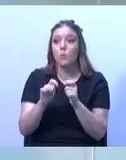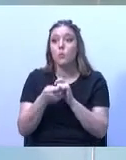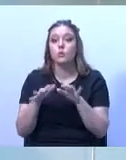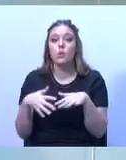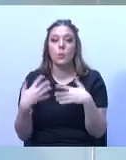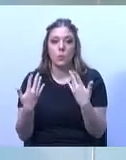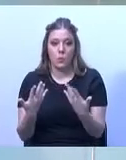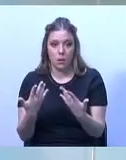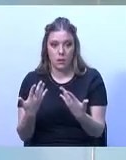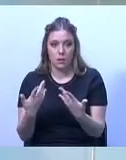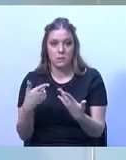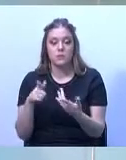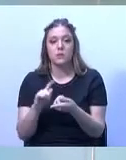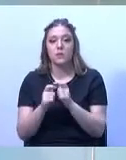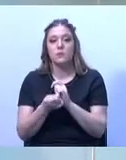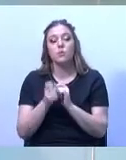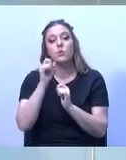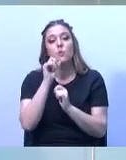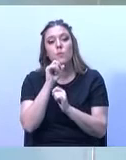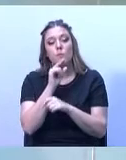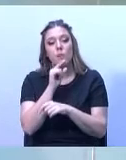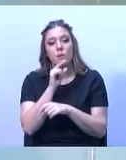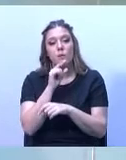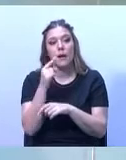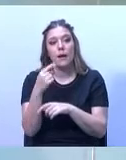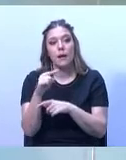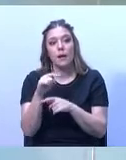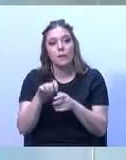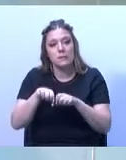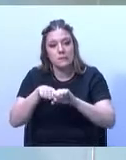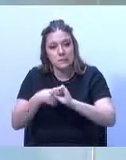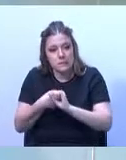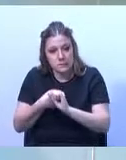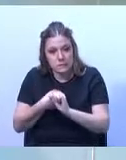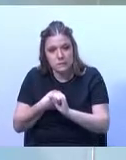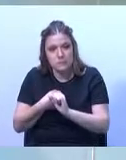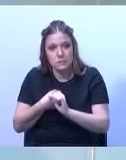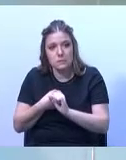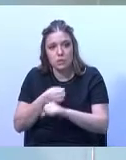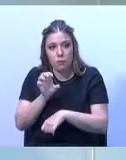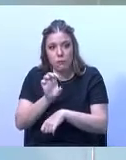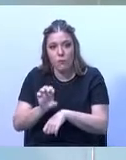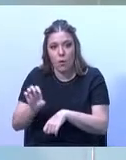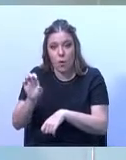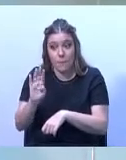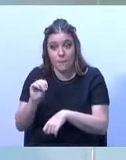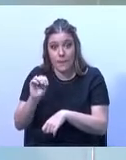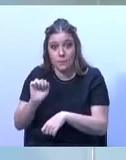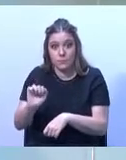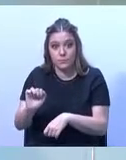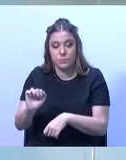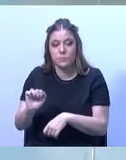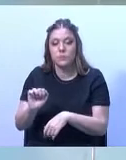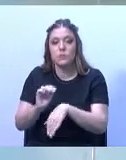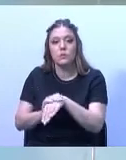alteração, que esse tipo de alteração pode haver uma torção na arquitetura, como digo, do pé,